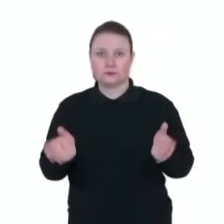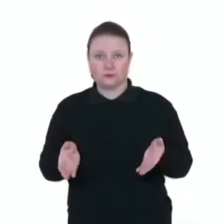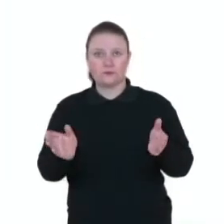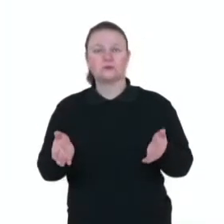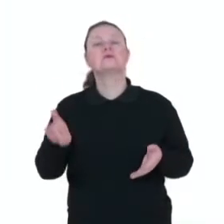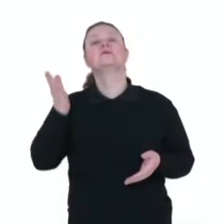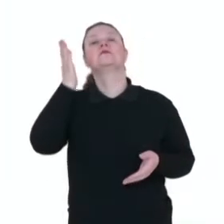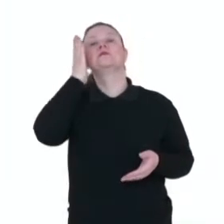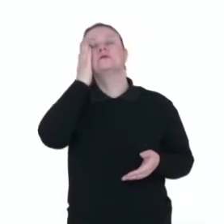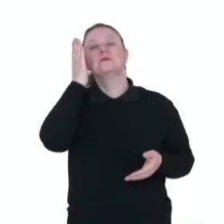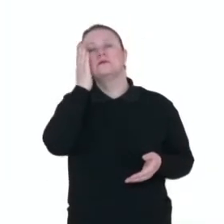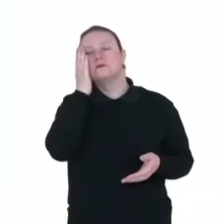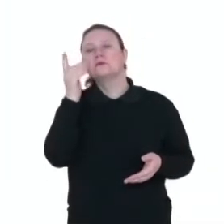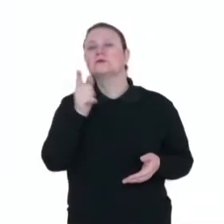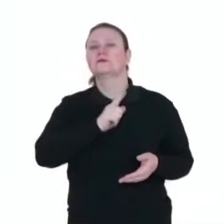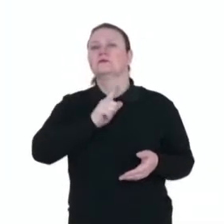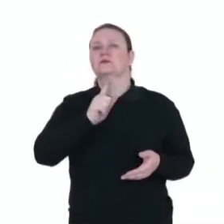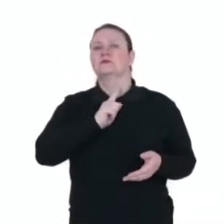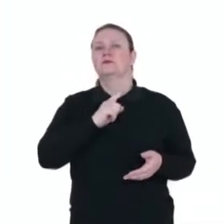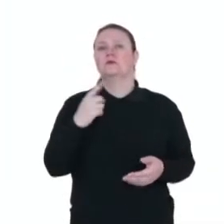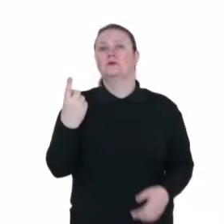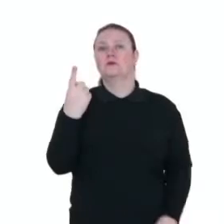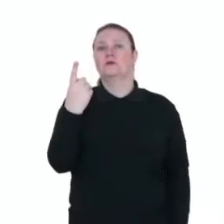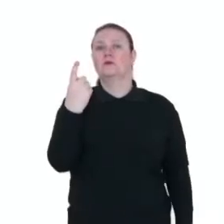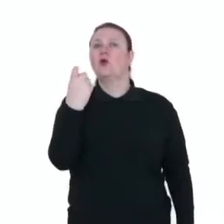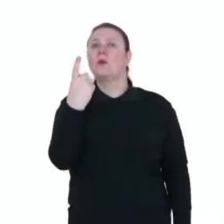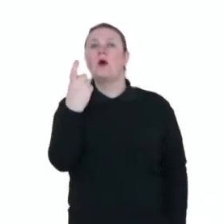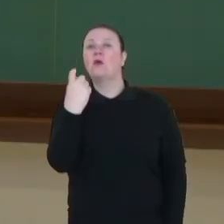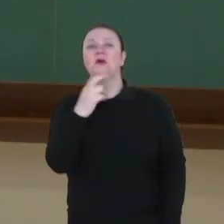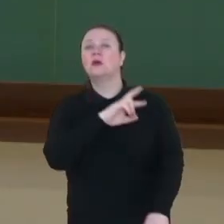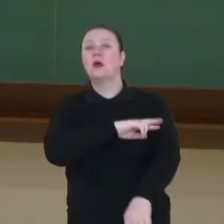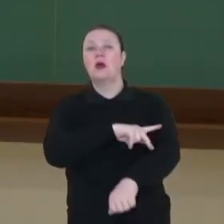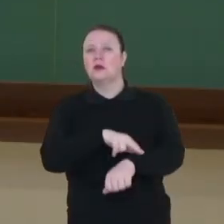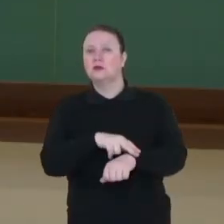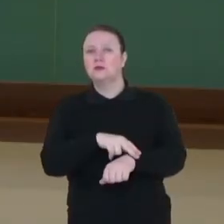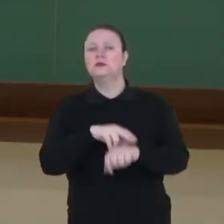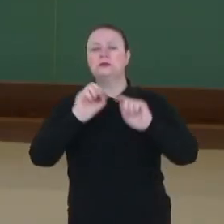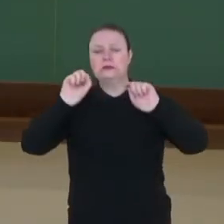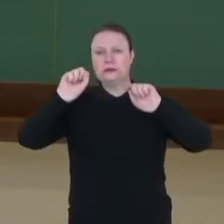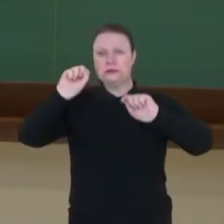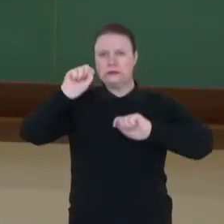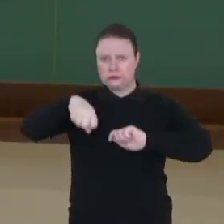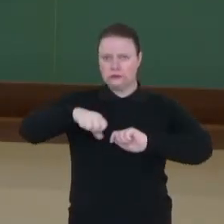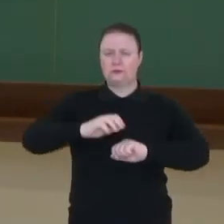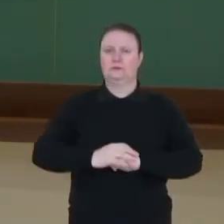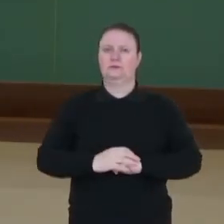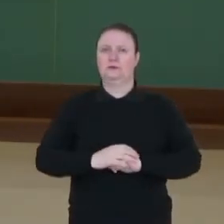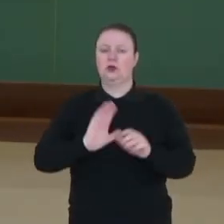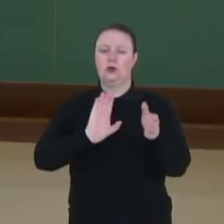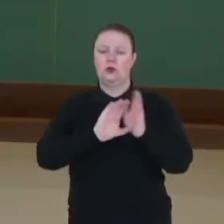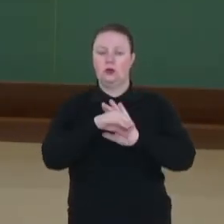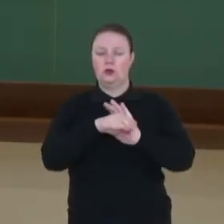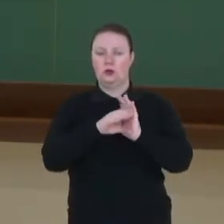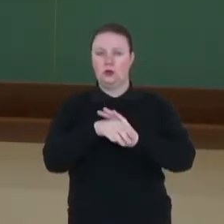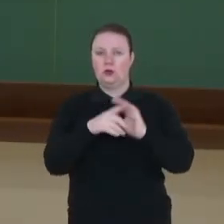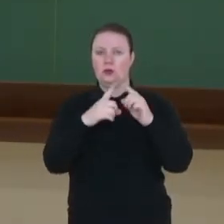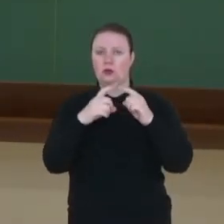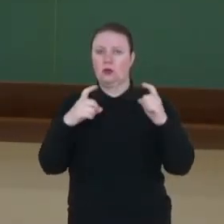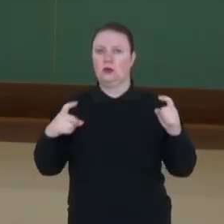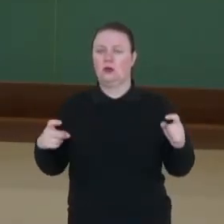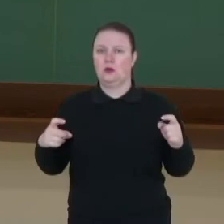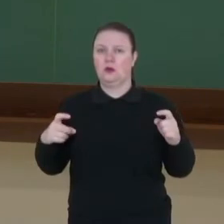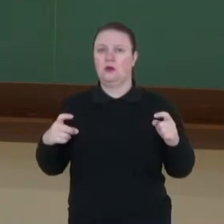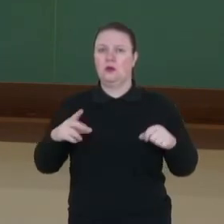sabe que existe apenas uma raça. Sim, com um conceito científico existe uma raça e ela se